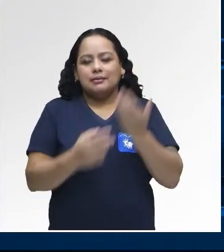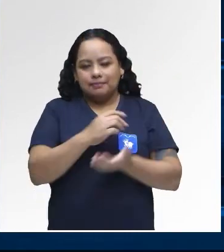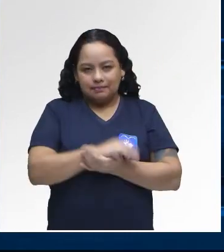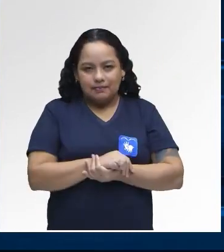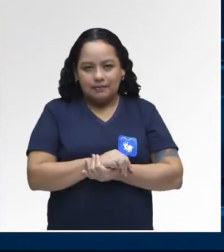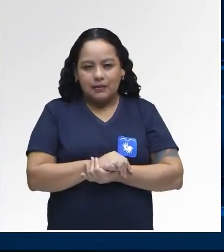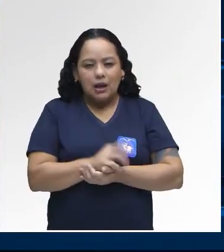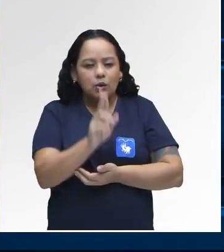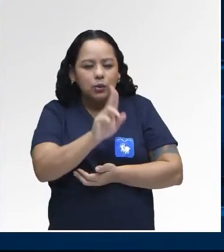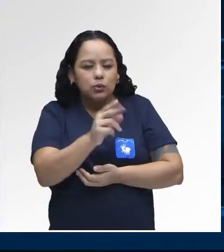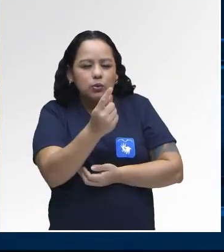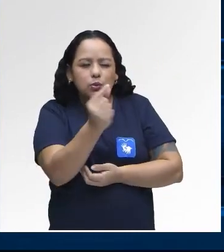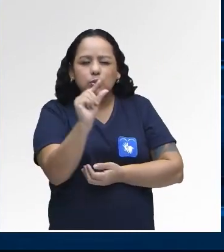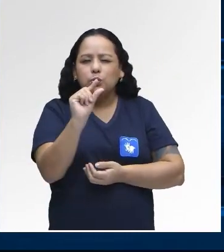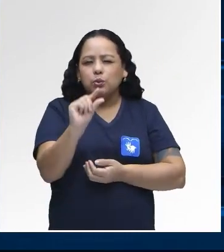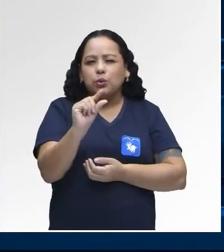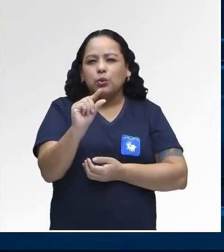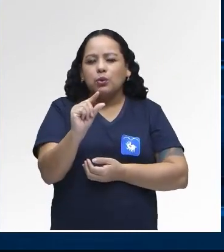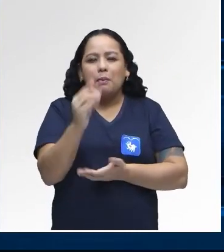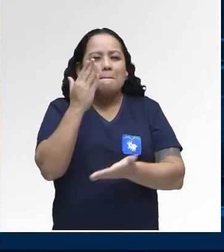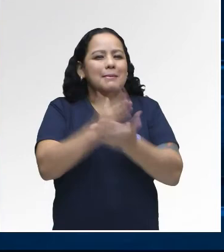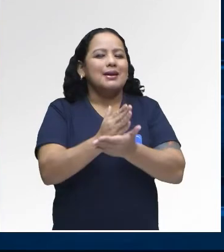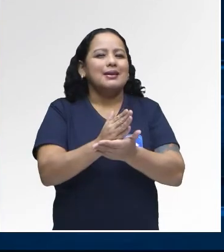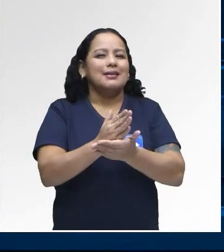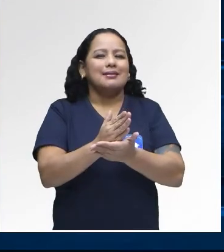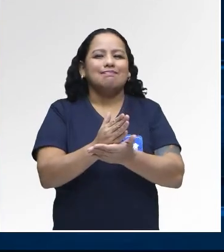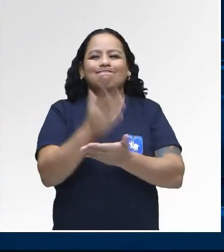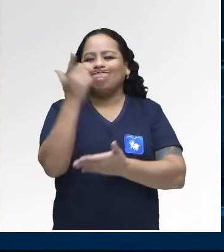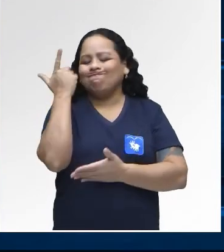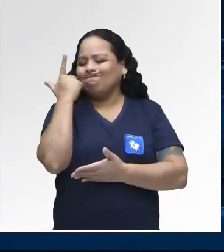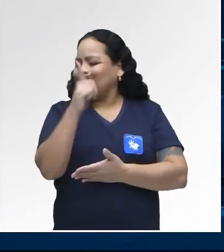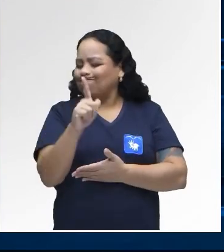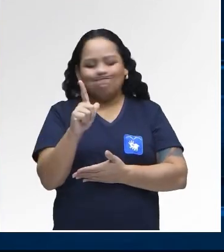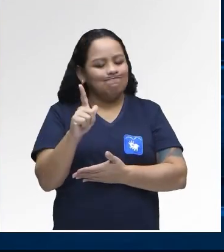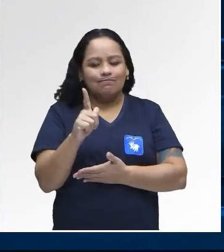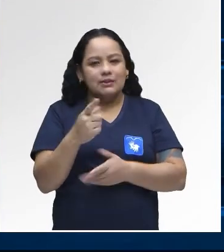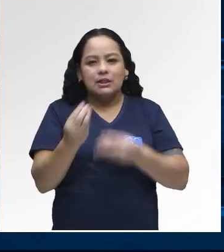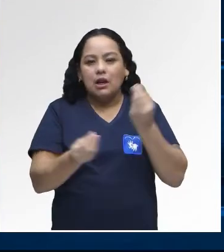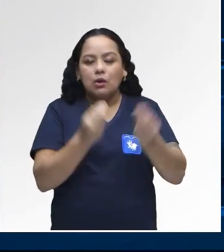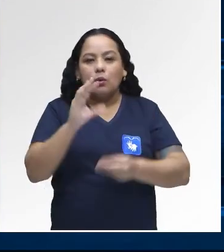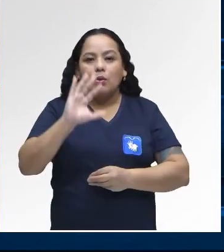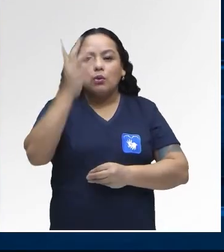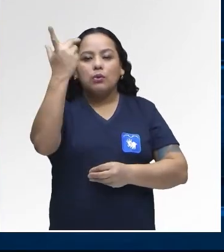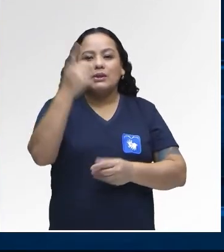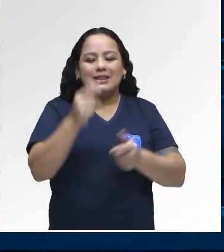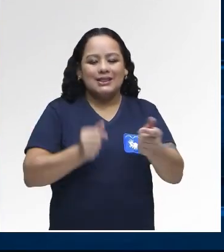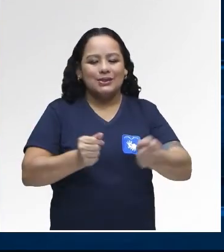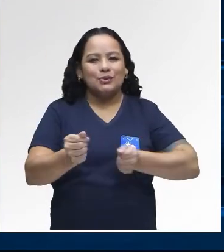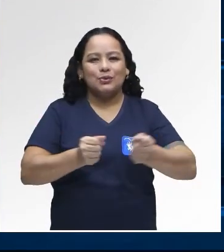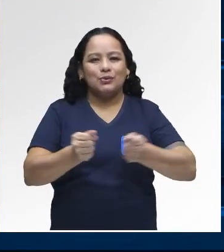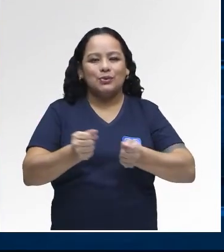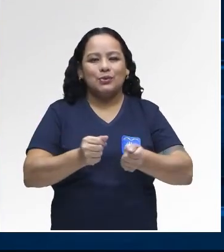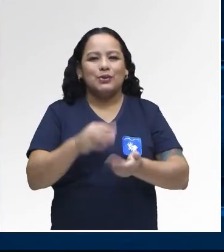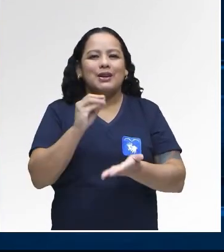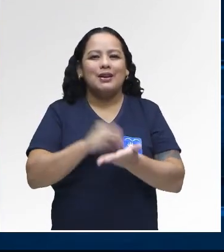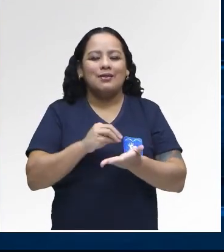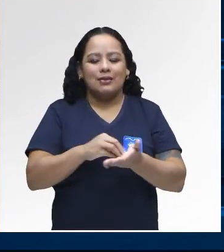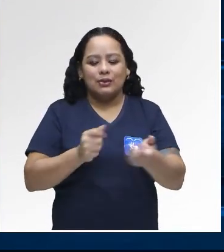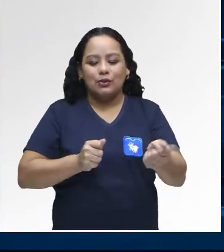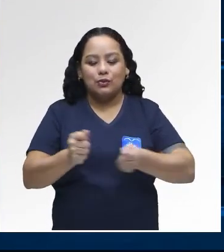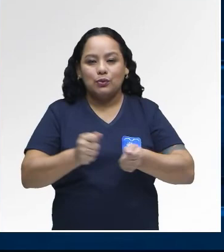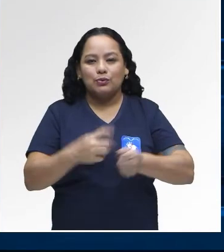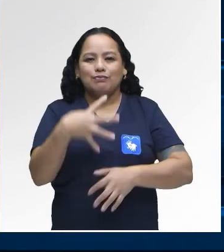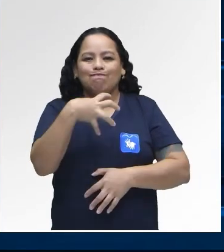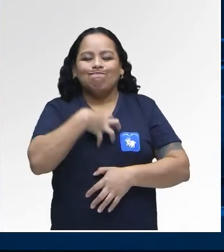um pouquinho, ela não consegue parar. Então, quando ocorre essa perda de controle, é um sintoma